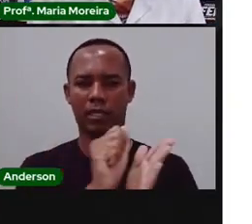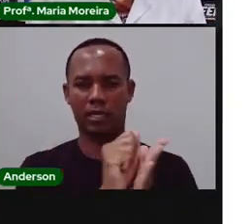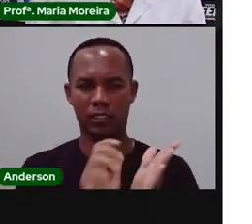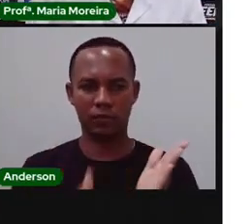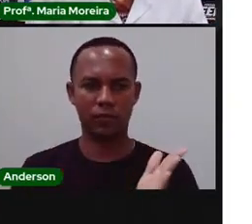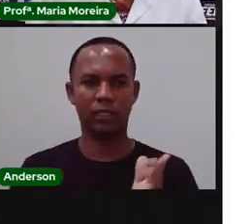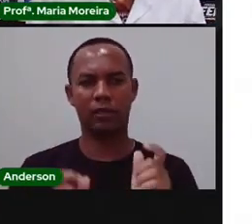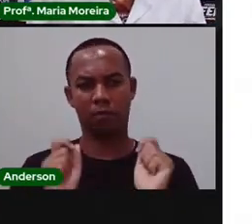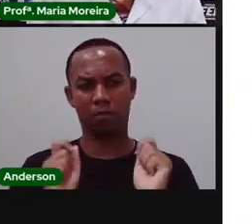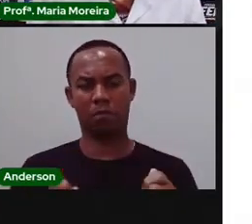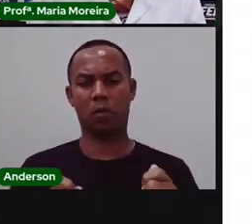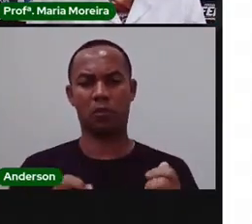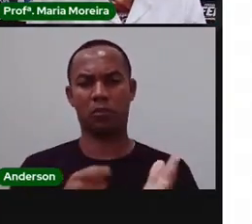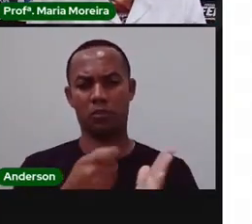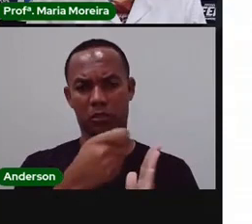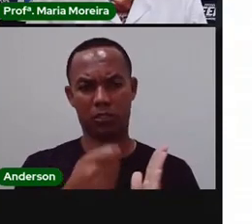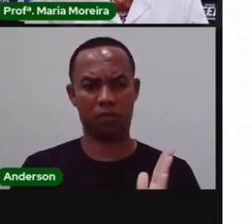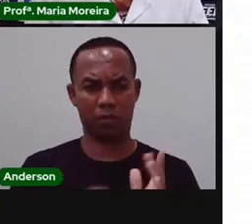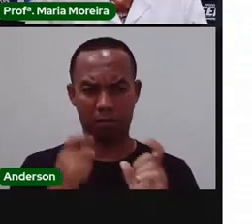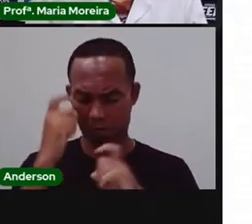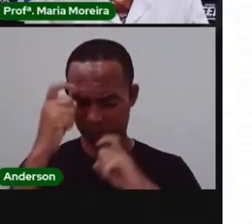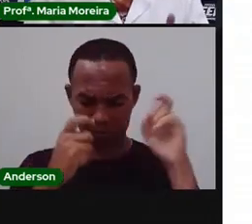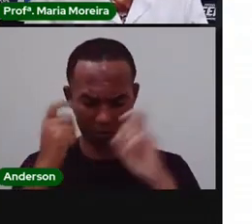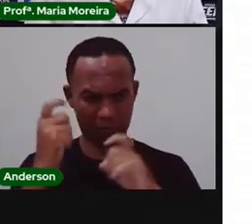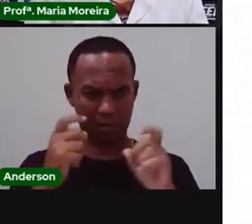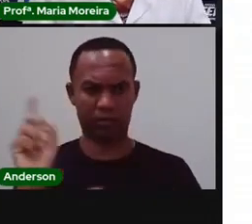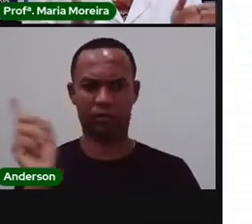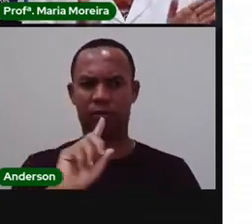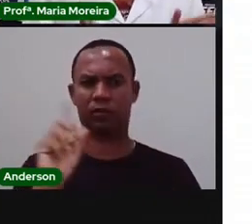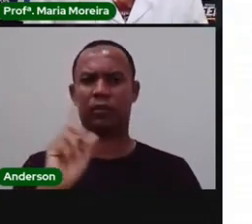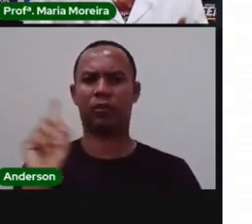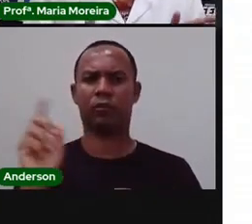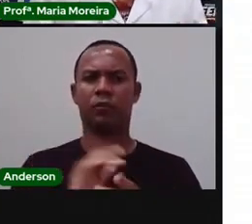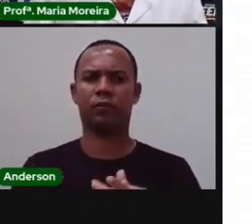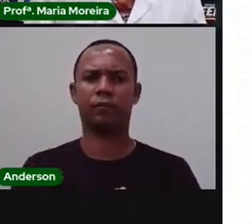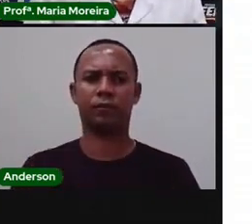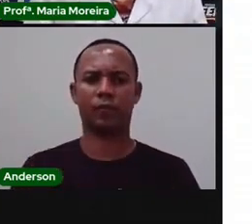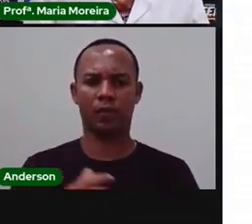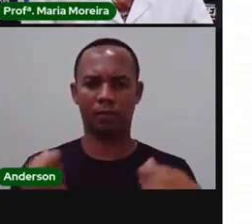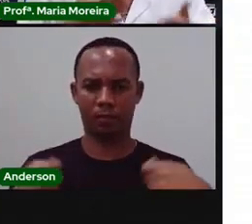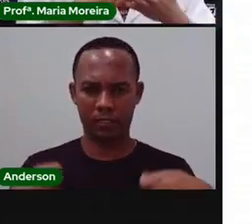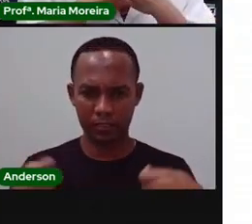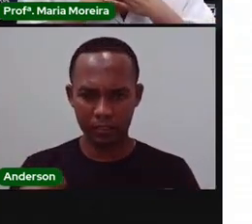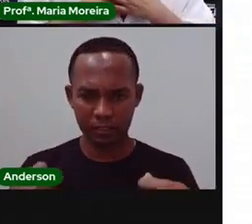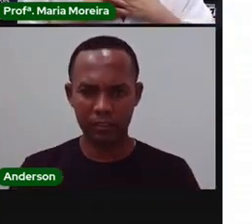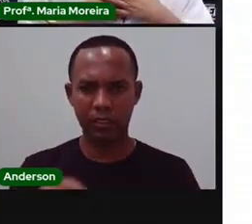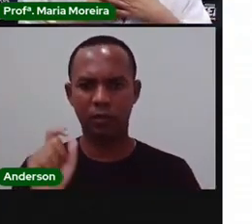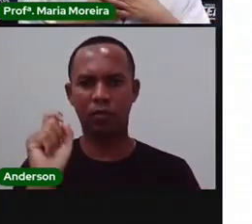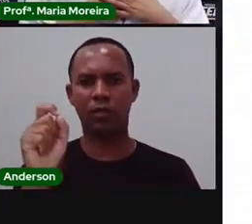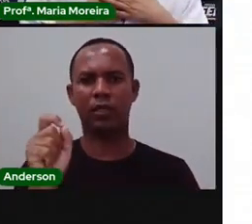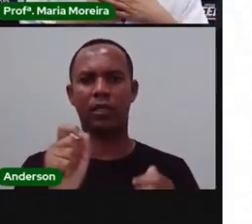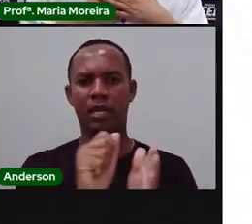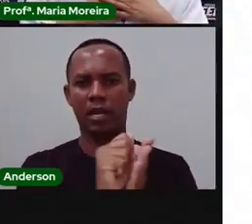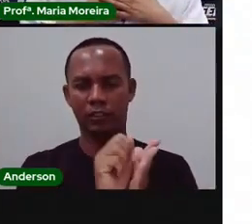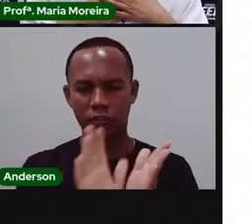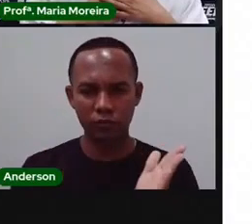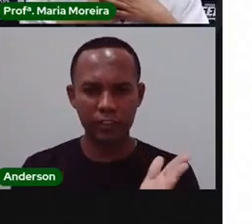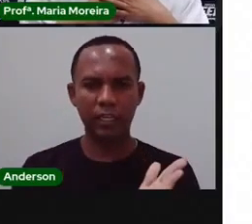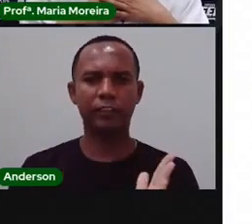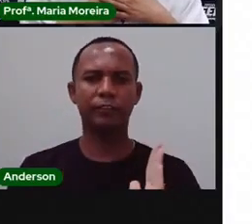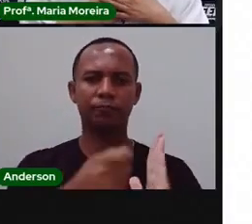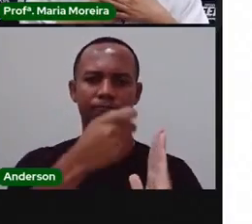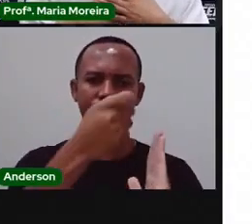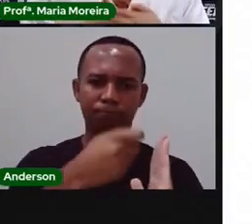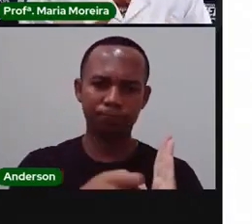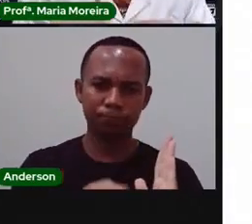com vocês. Não precisa se preocupar. O importante é realizar a atividade. Não importa se é a atividade que a Pró Maria está passando